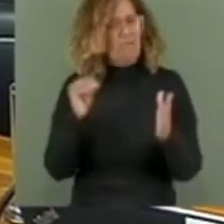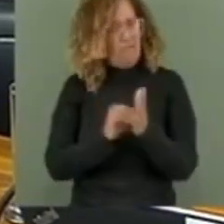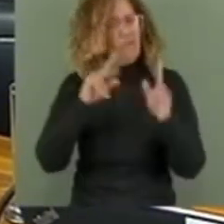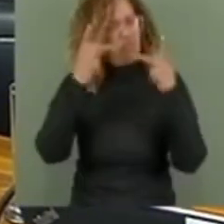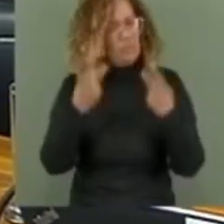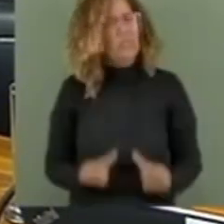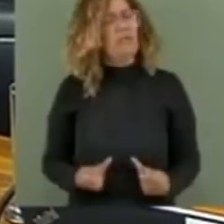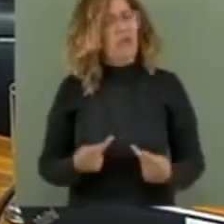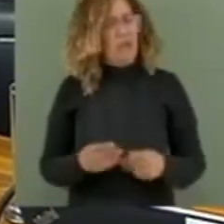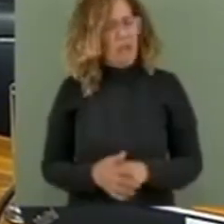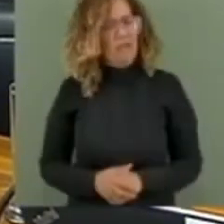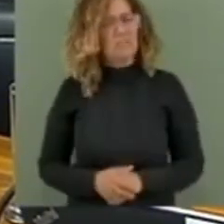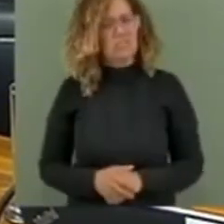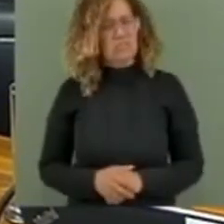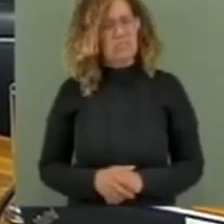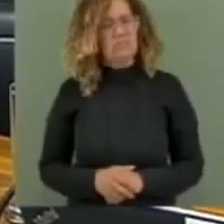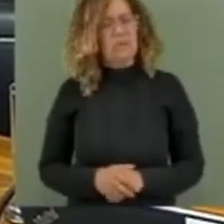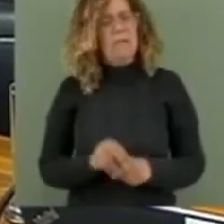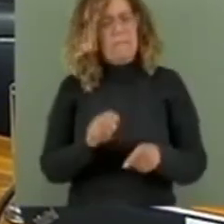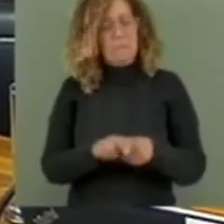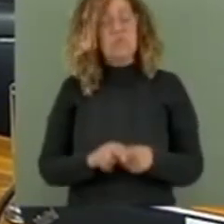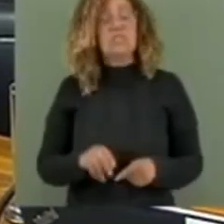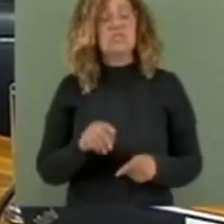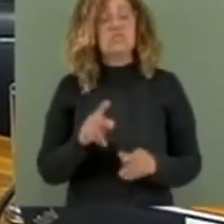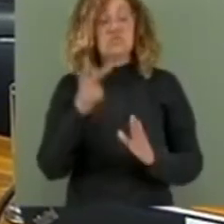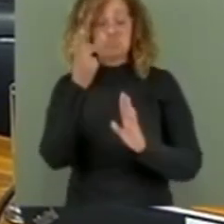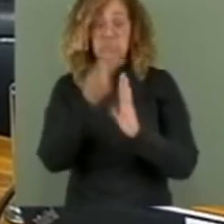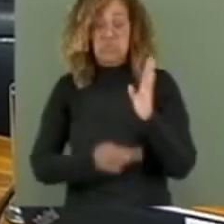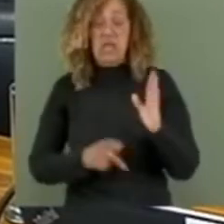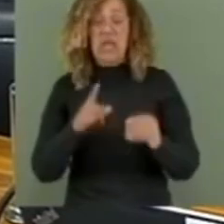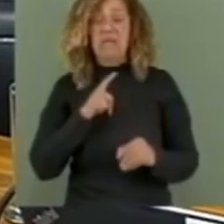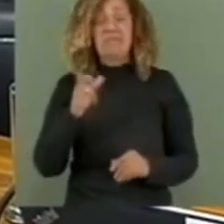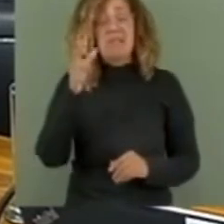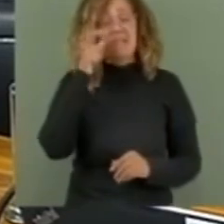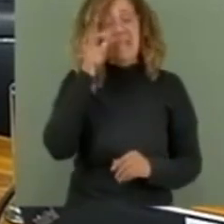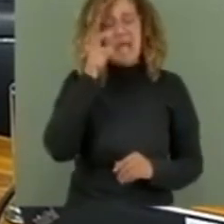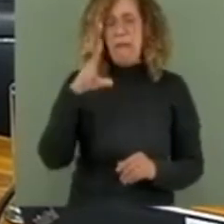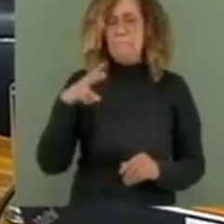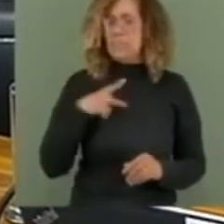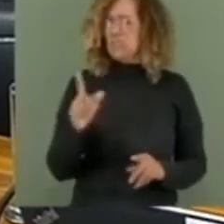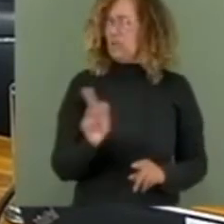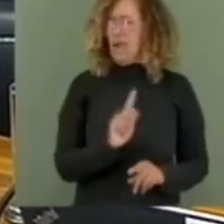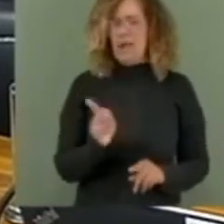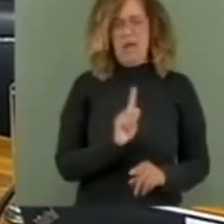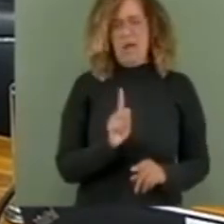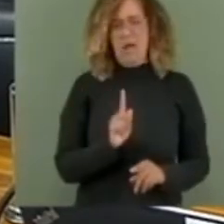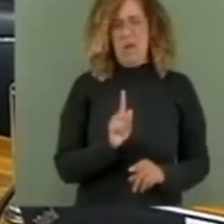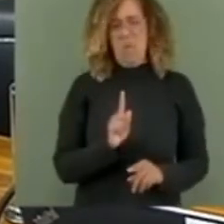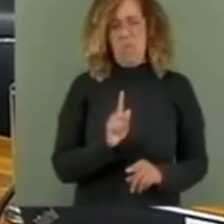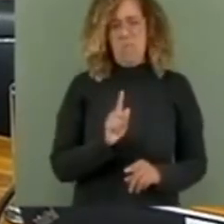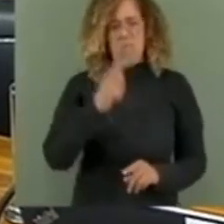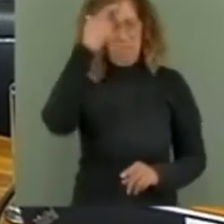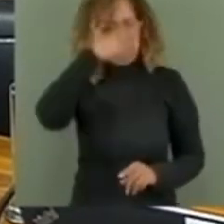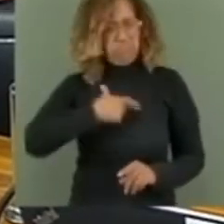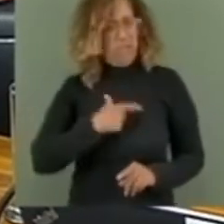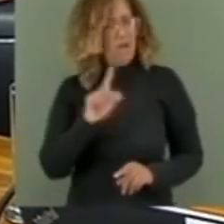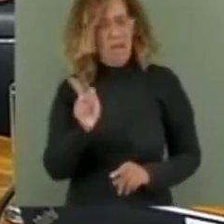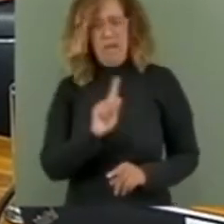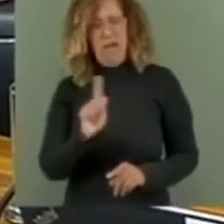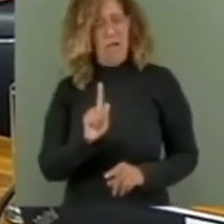projeto tem apenas o interesse Sem interesse nenhum particular pessoal eu quero que